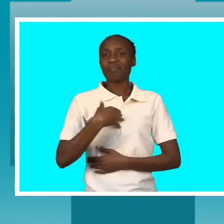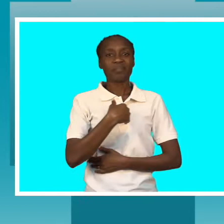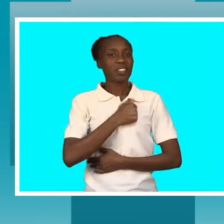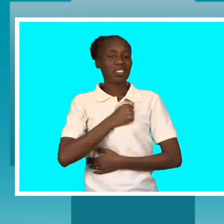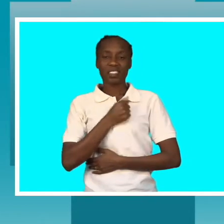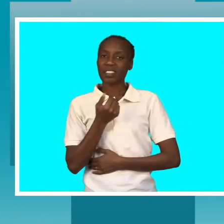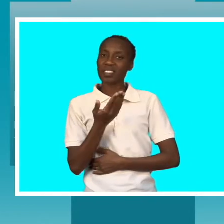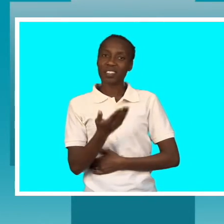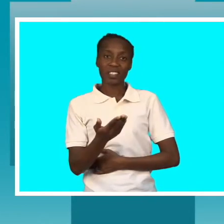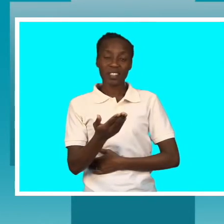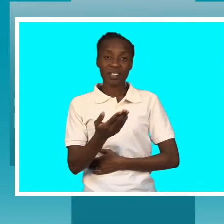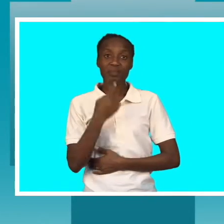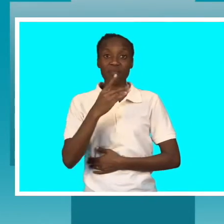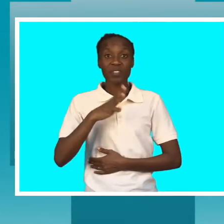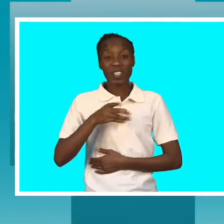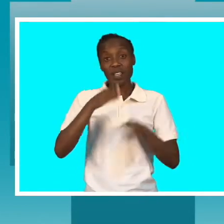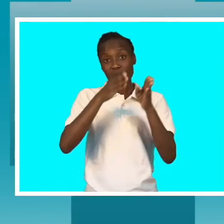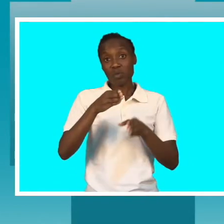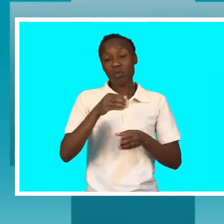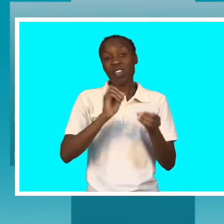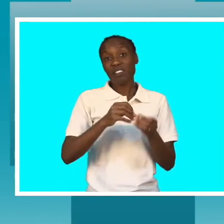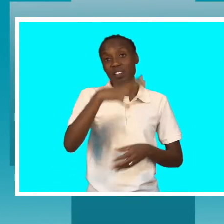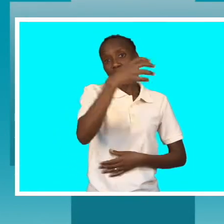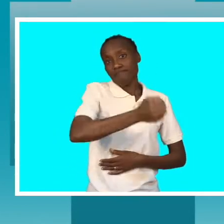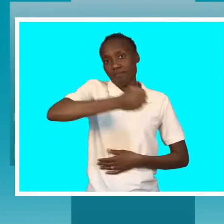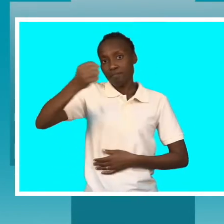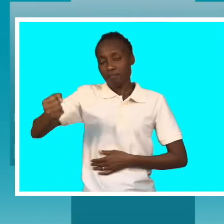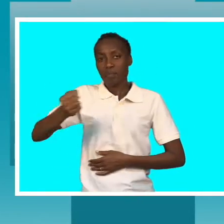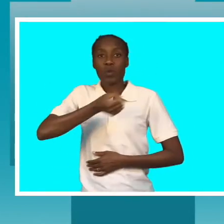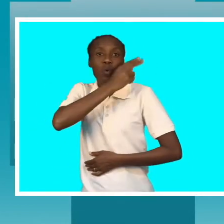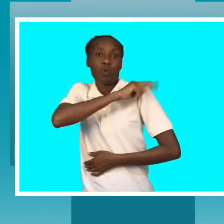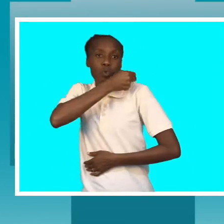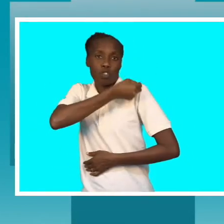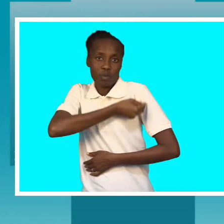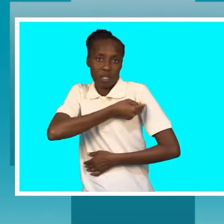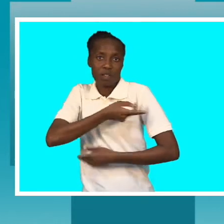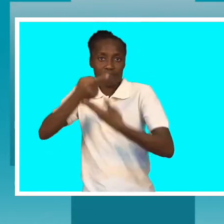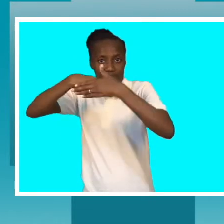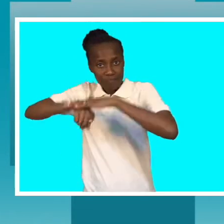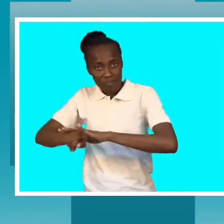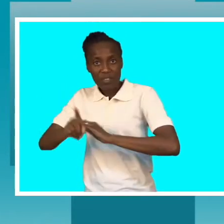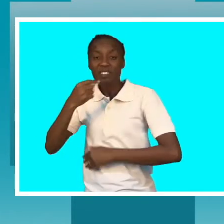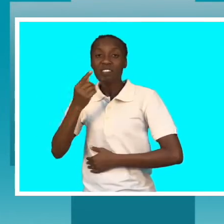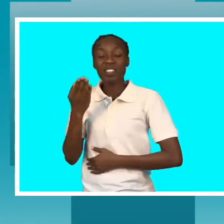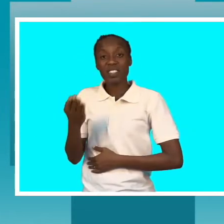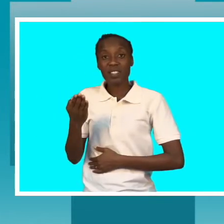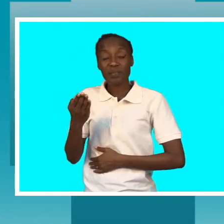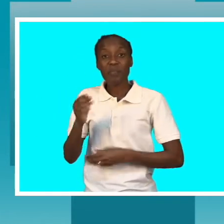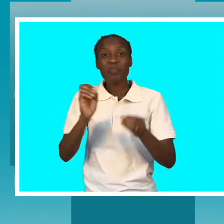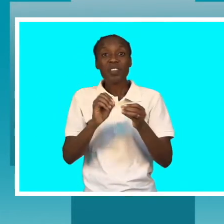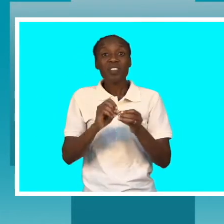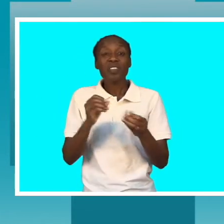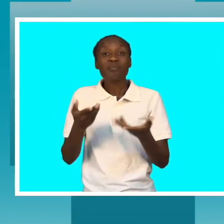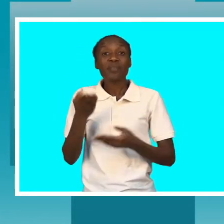hospital. Então, fui dizer, além de levar para, ok? Para a sala, para